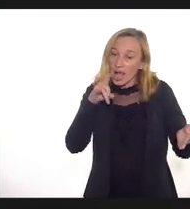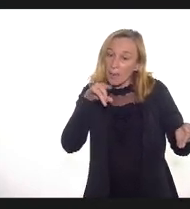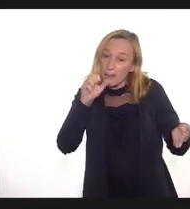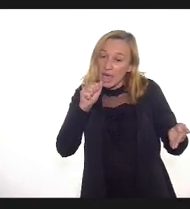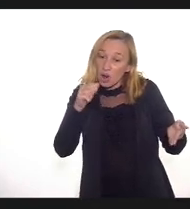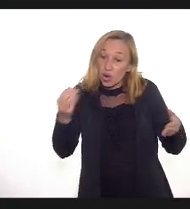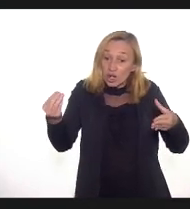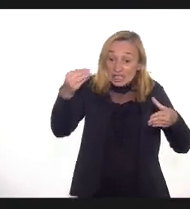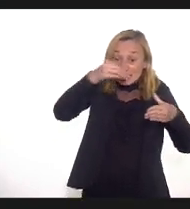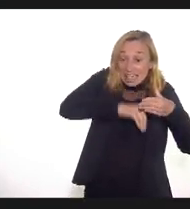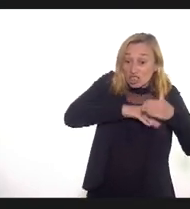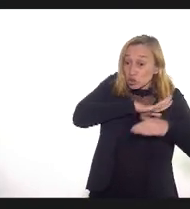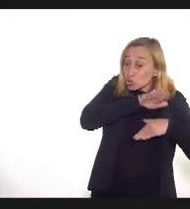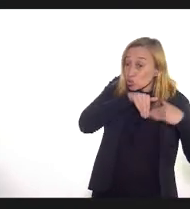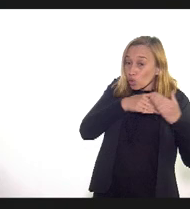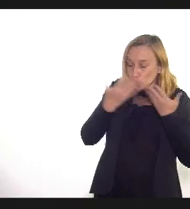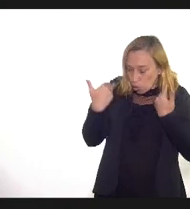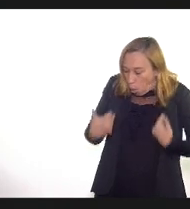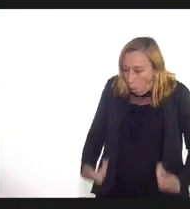Tudo tem um início.